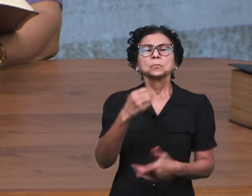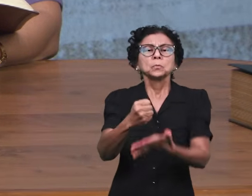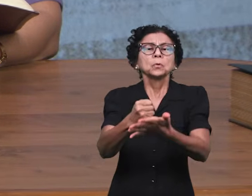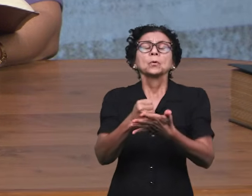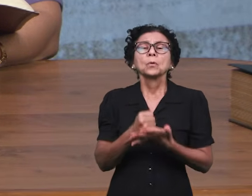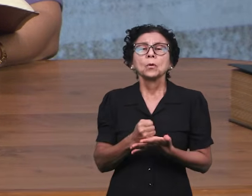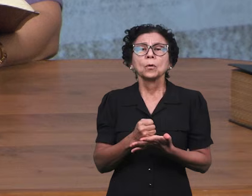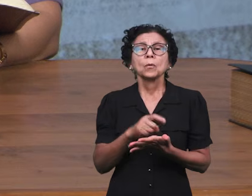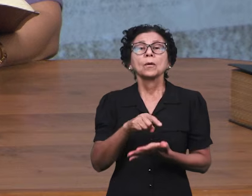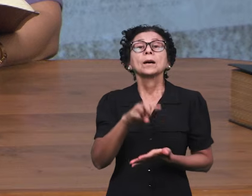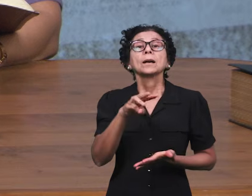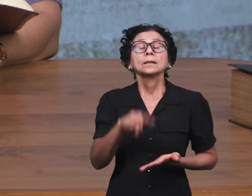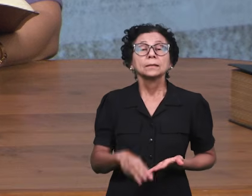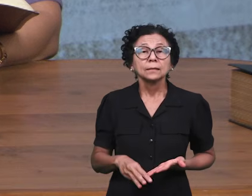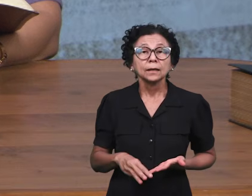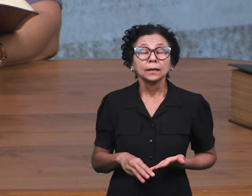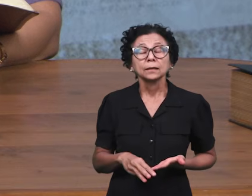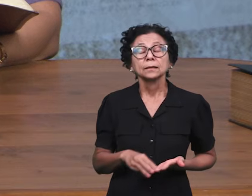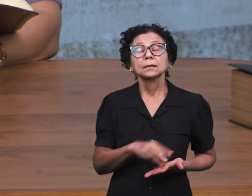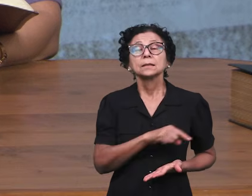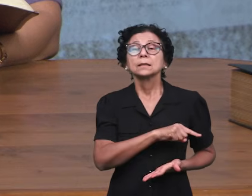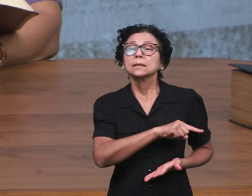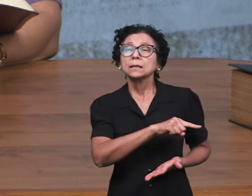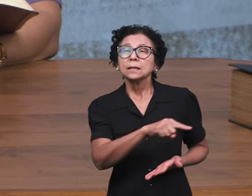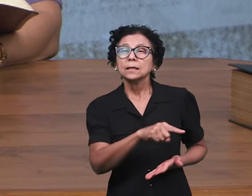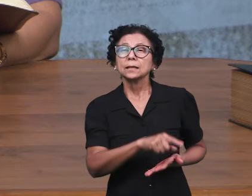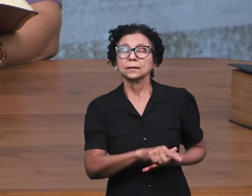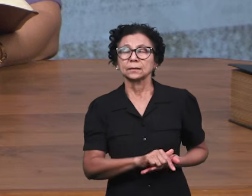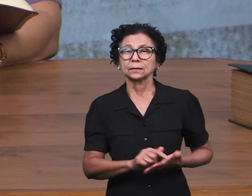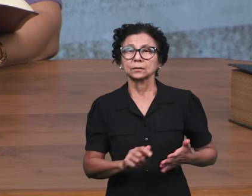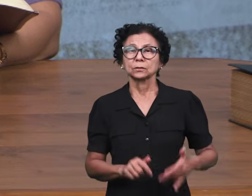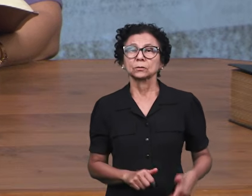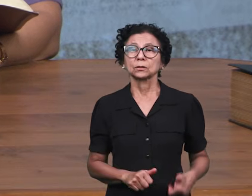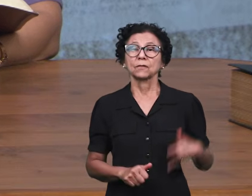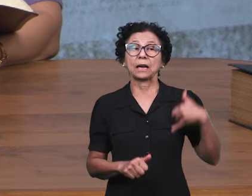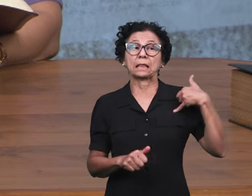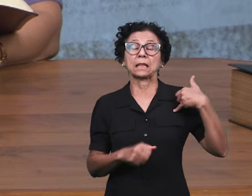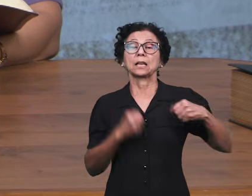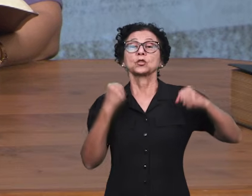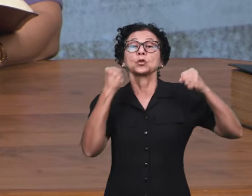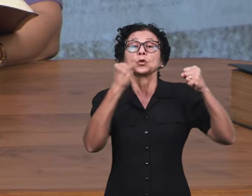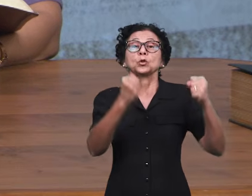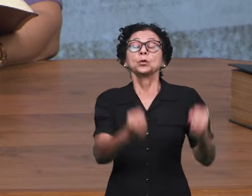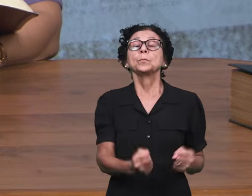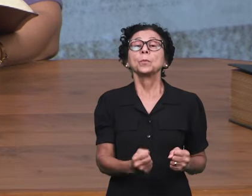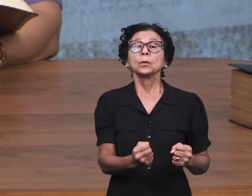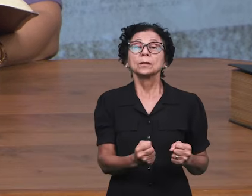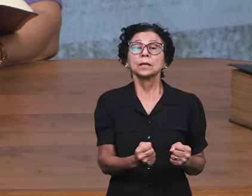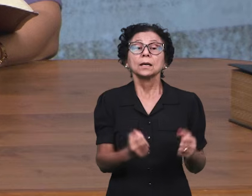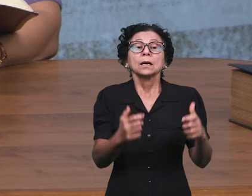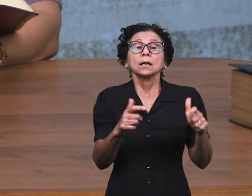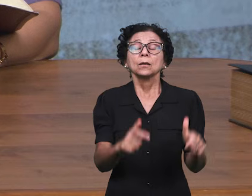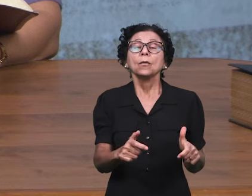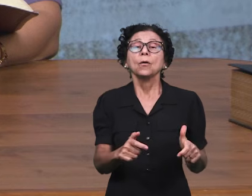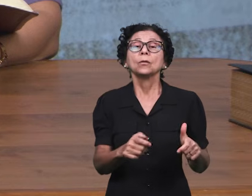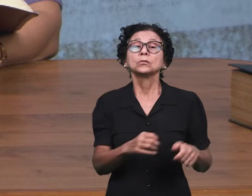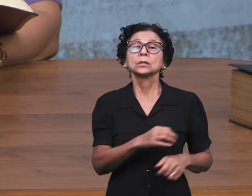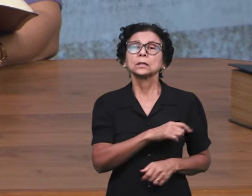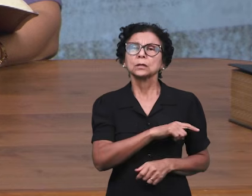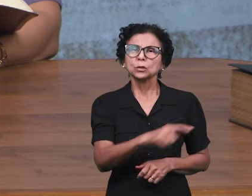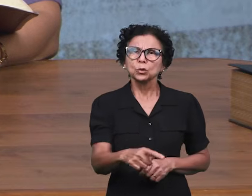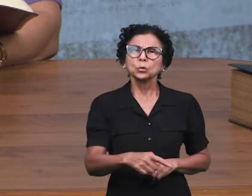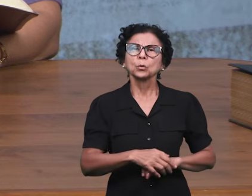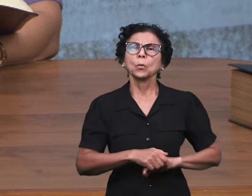socorro? E onde deixareis a vossa glória, sem que cada um se abata entre os presos